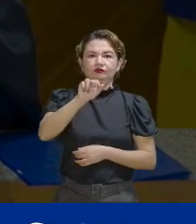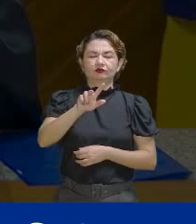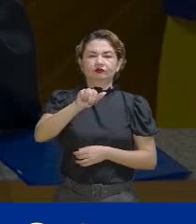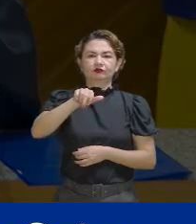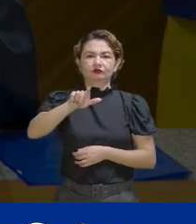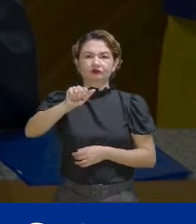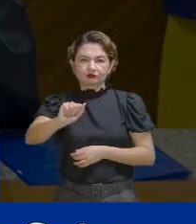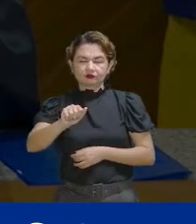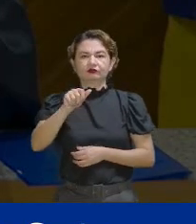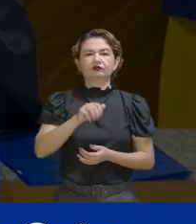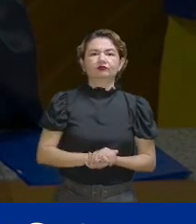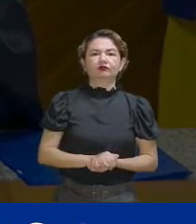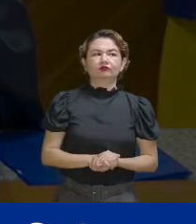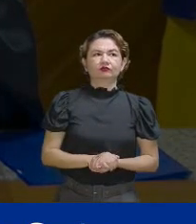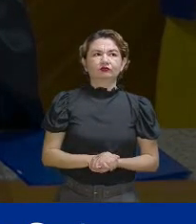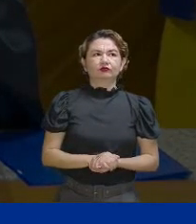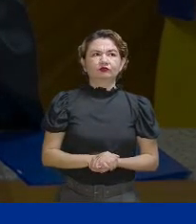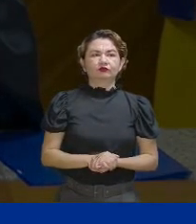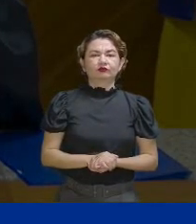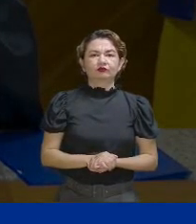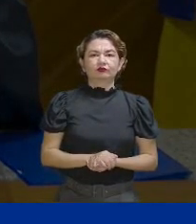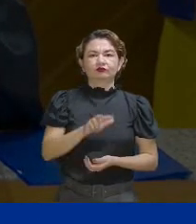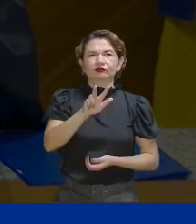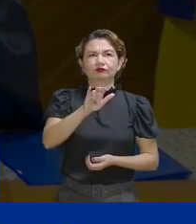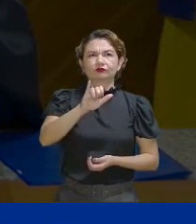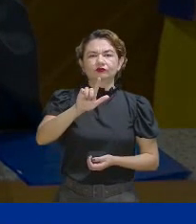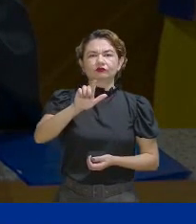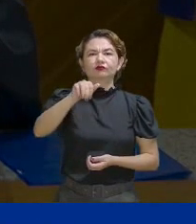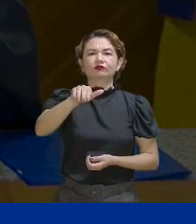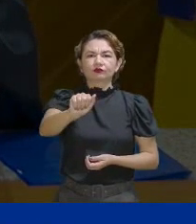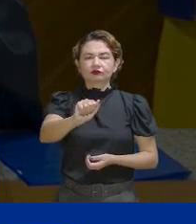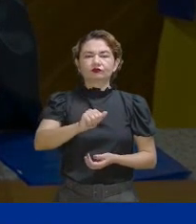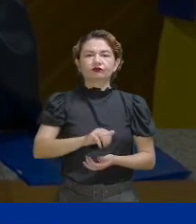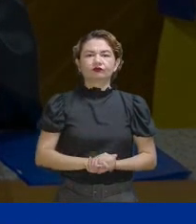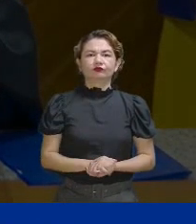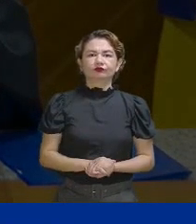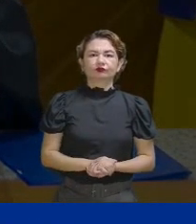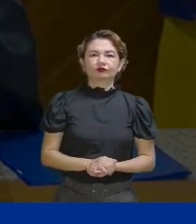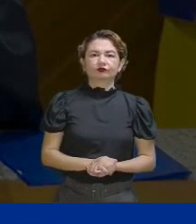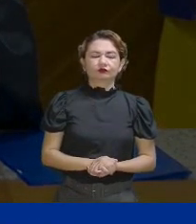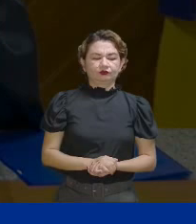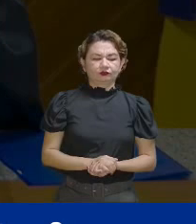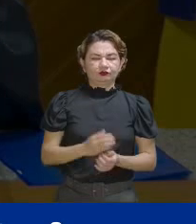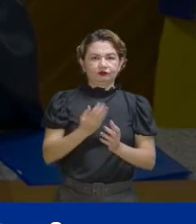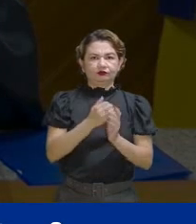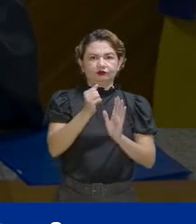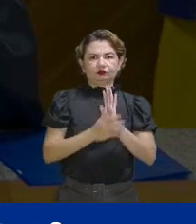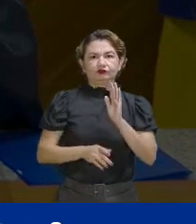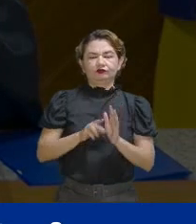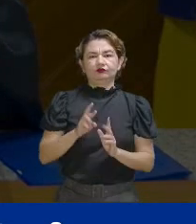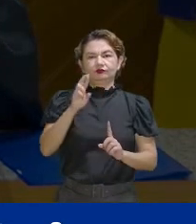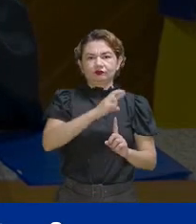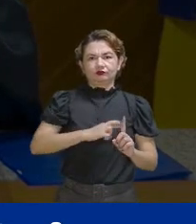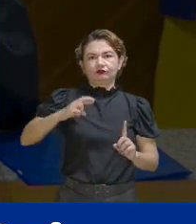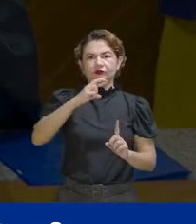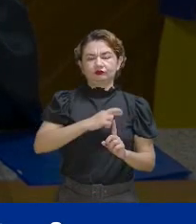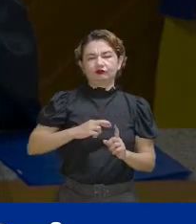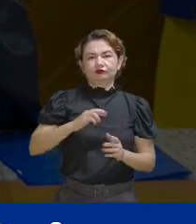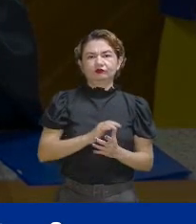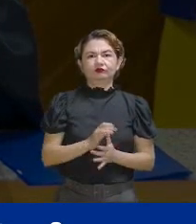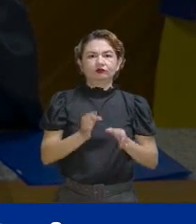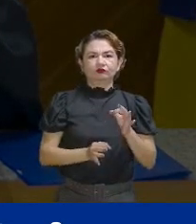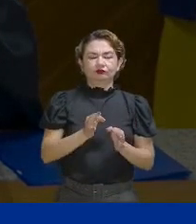Correia Balieiro dos Santos. Junto com os embargos, declaração nos embargos, declaração na ação de investigação judicial